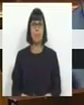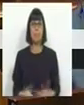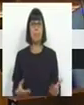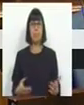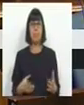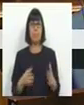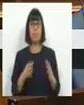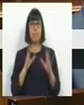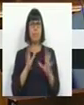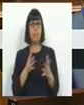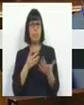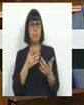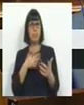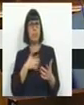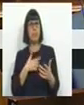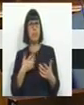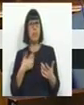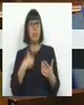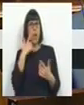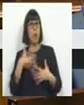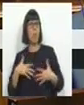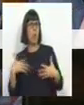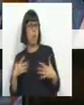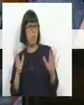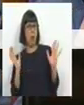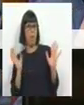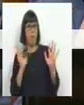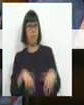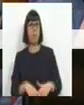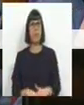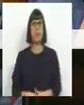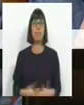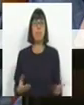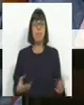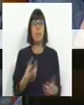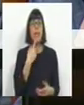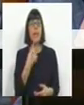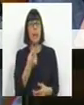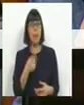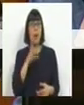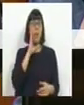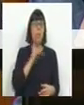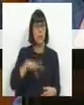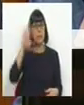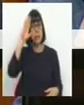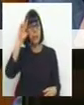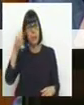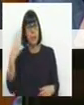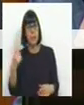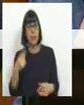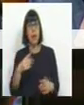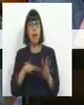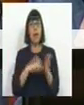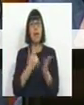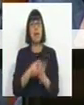E escusa de ser insolente, porque também não me comove. Em relação à pergunta do não sei se sabe, sempre